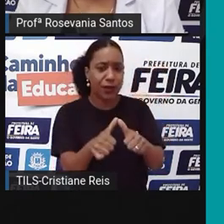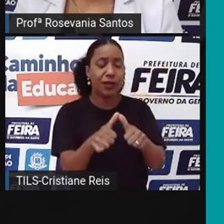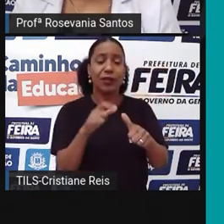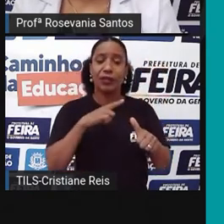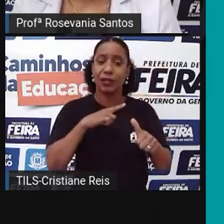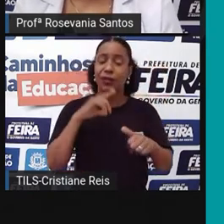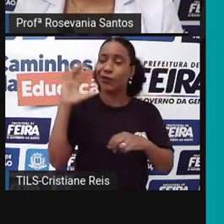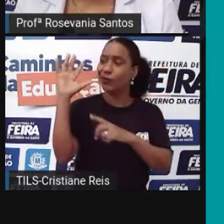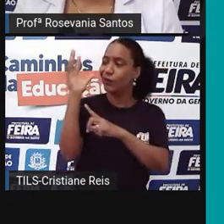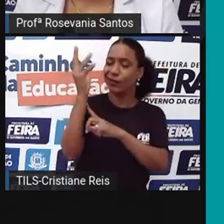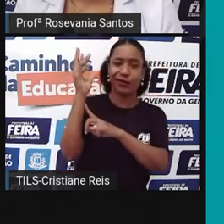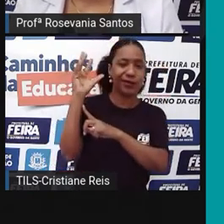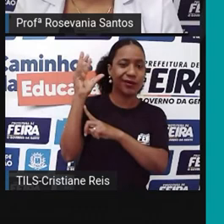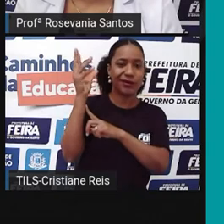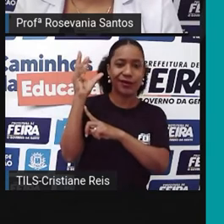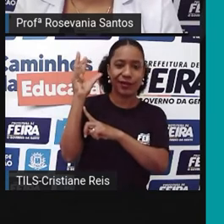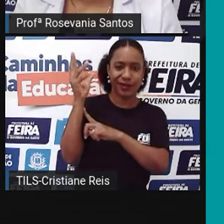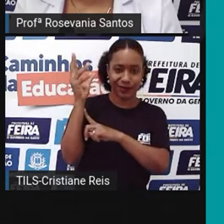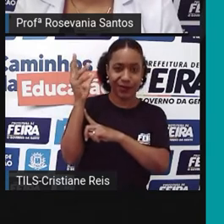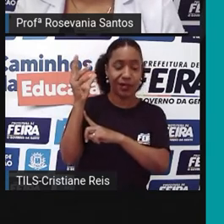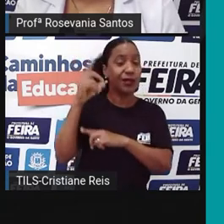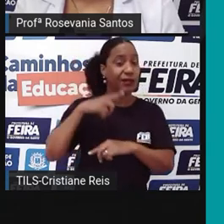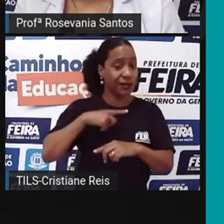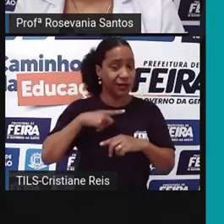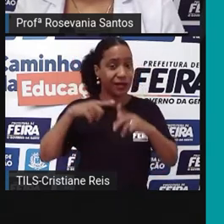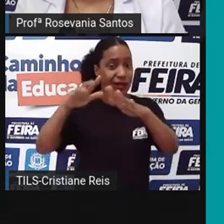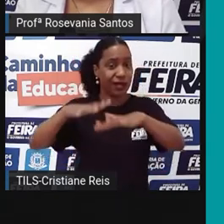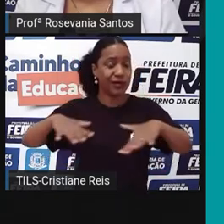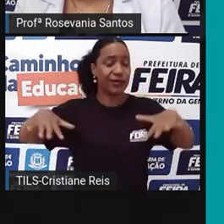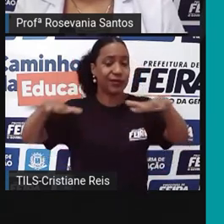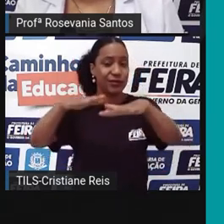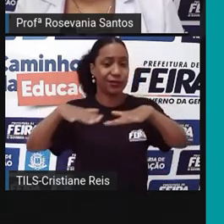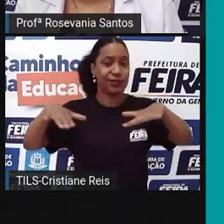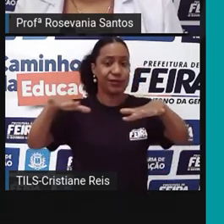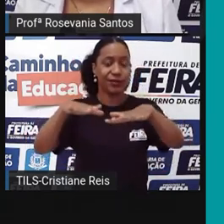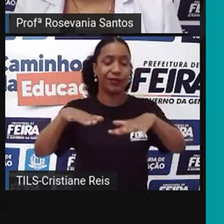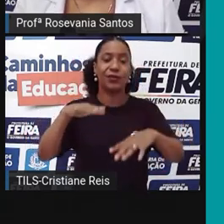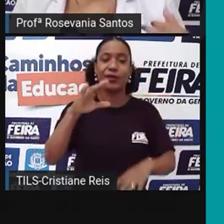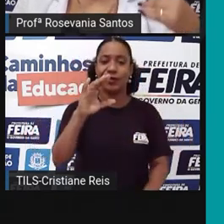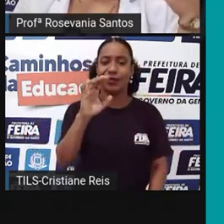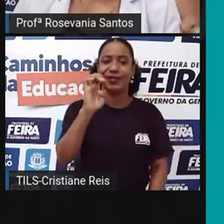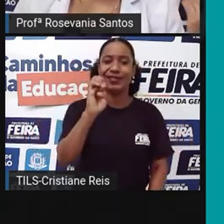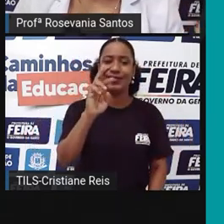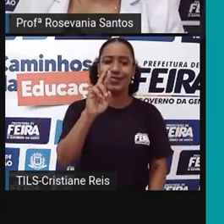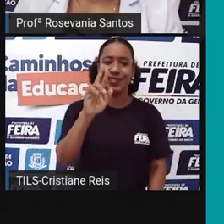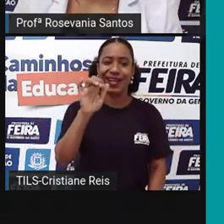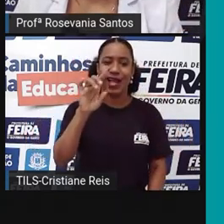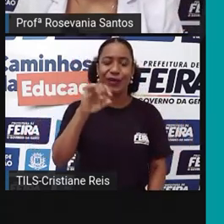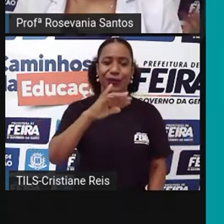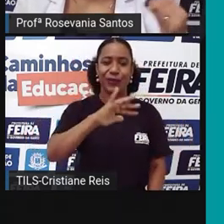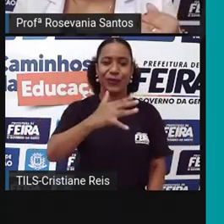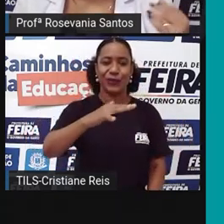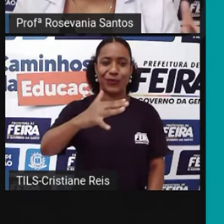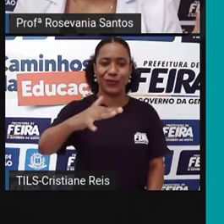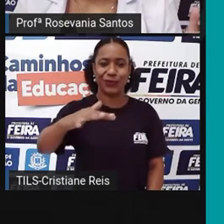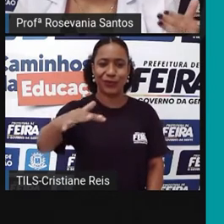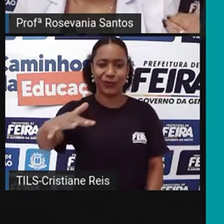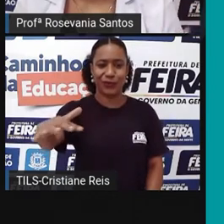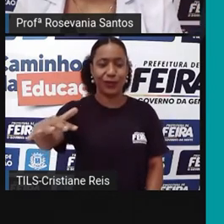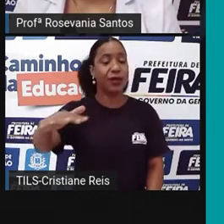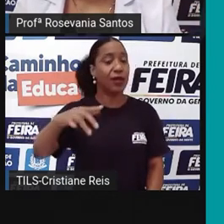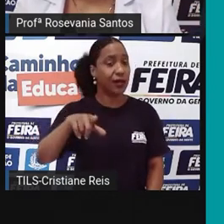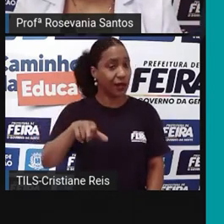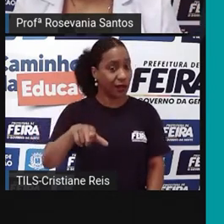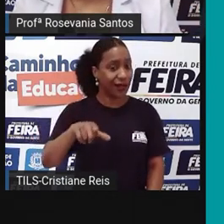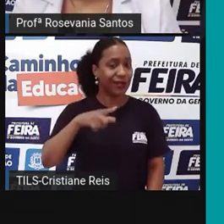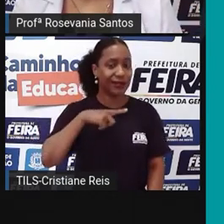típico, eu vou ter a zona do cerrado. Por quê? Porque eu estou falando de uma região que eu tenho um clima quente com uma quantidade